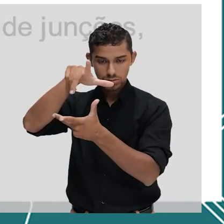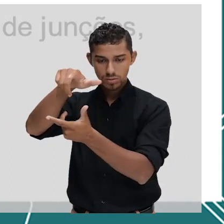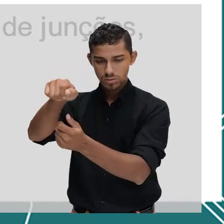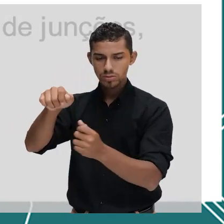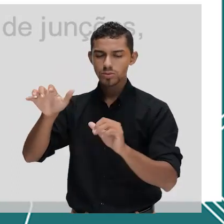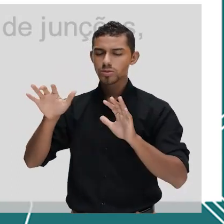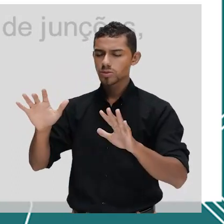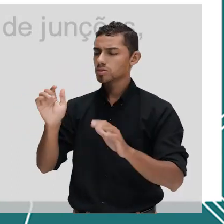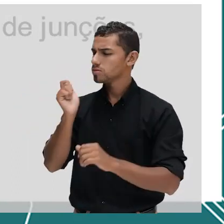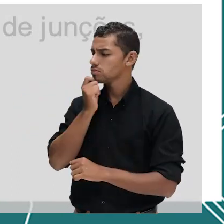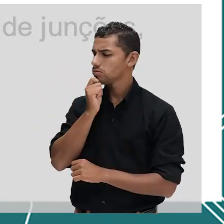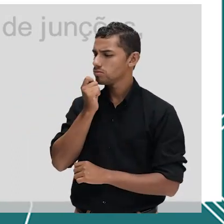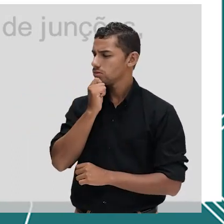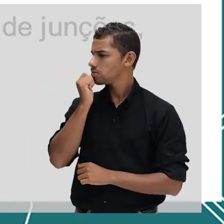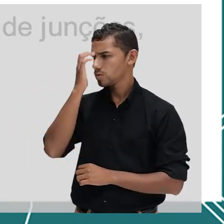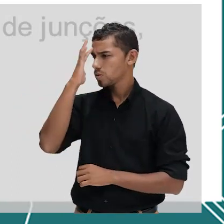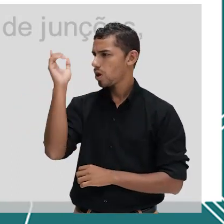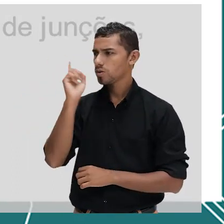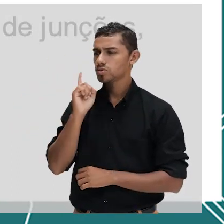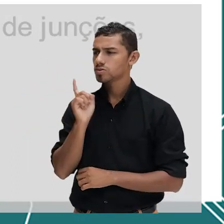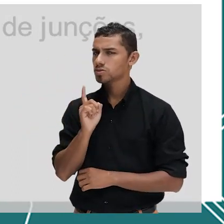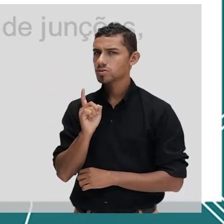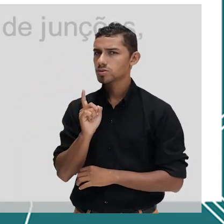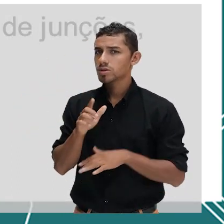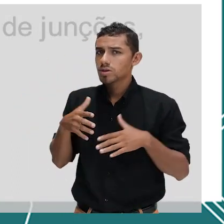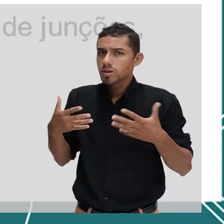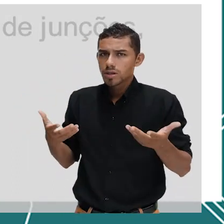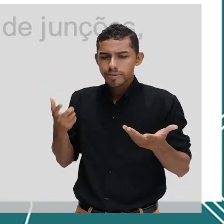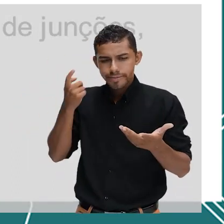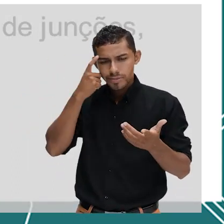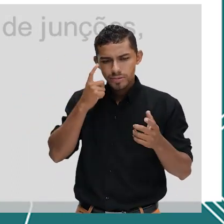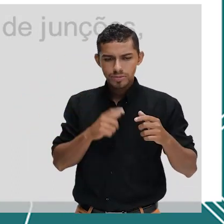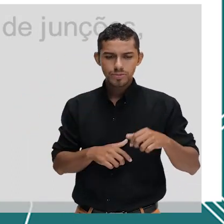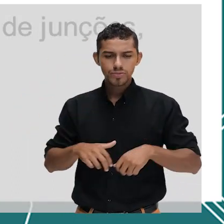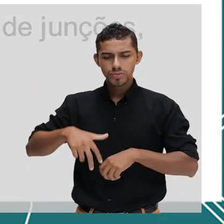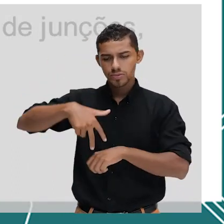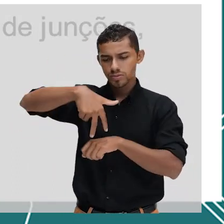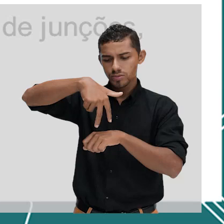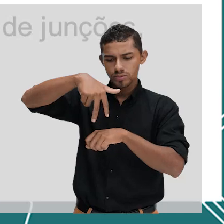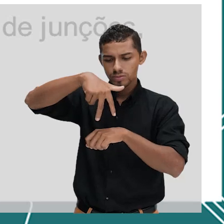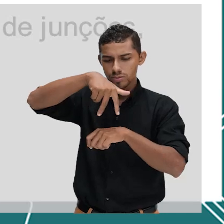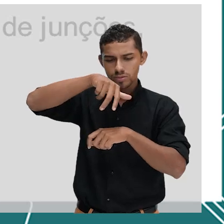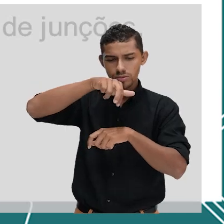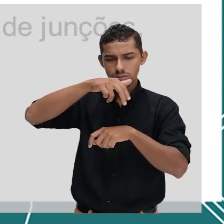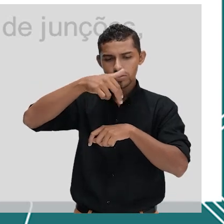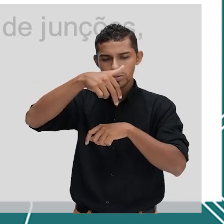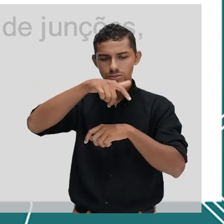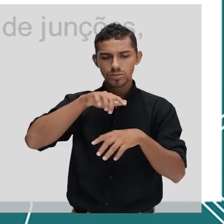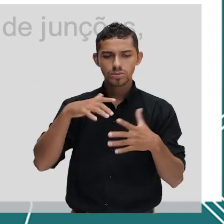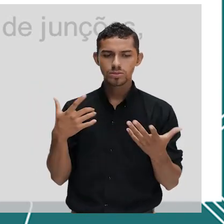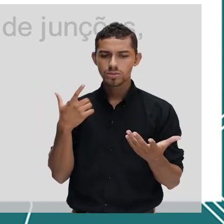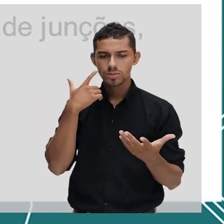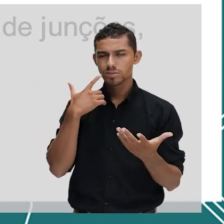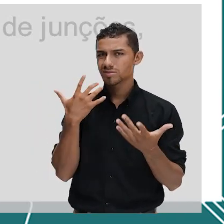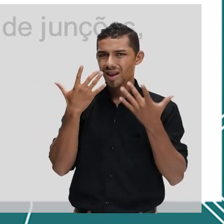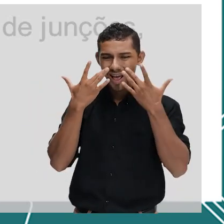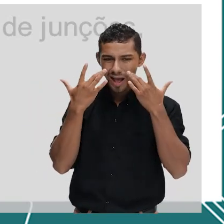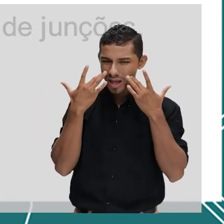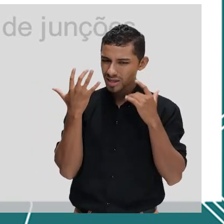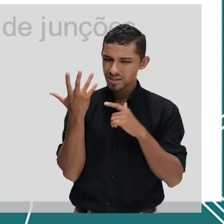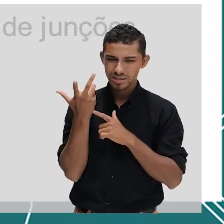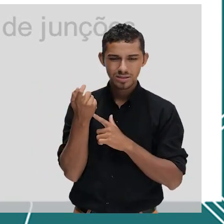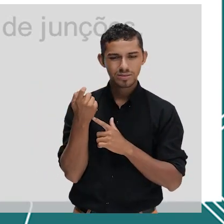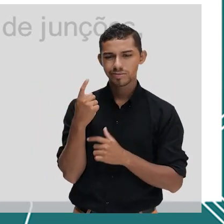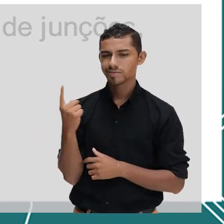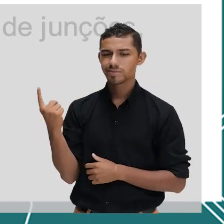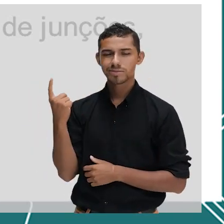noção? Algumas pessoas acham que o teatro de animação é só pegar um boneco e mexer. Gente, tem todo um trabalho muito específico e eu, como produtor teatral,